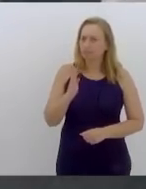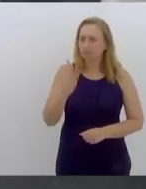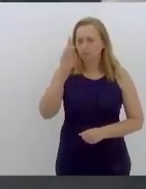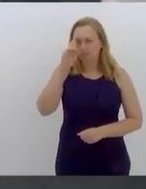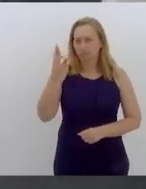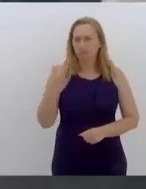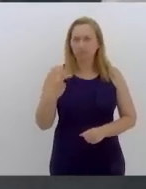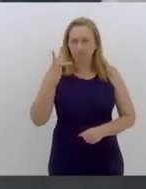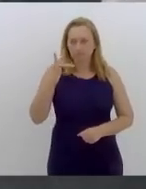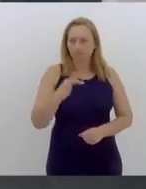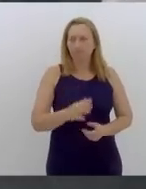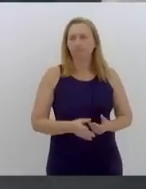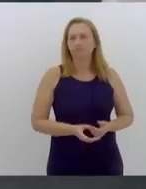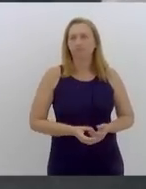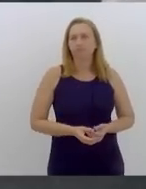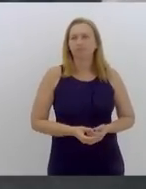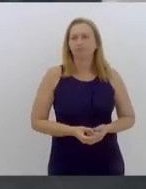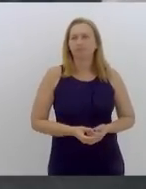breve